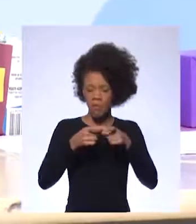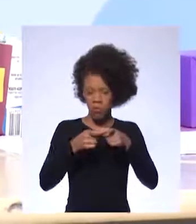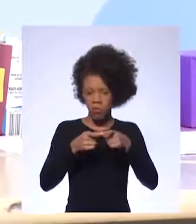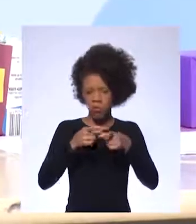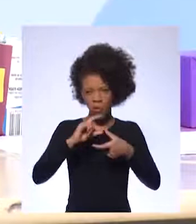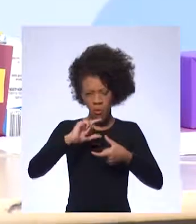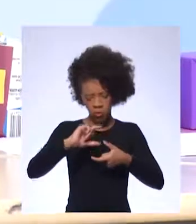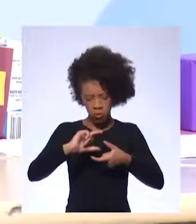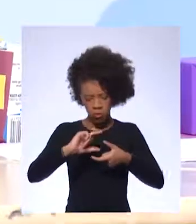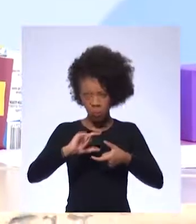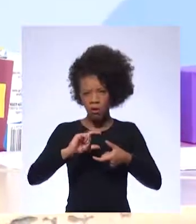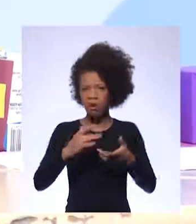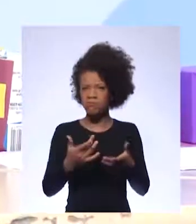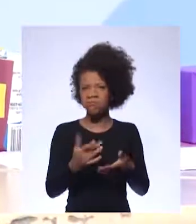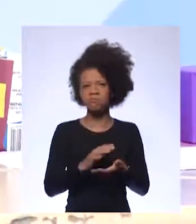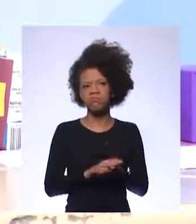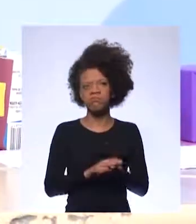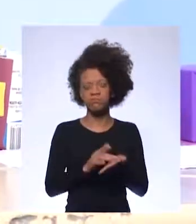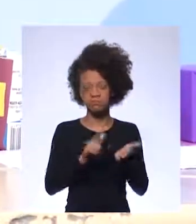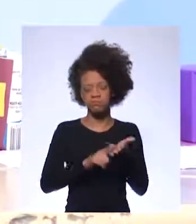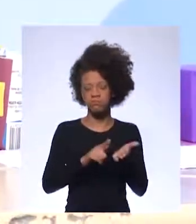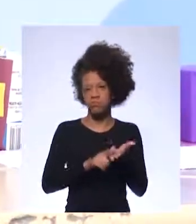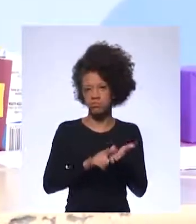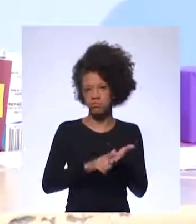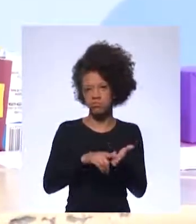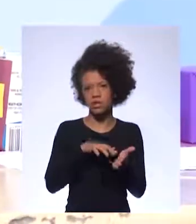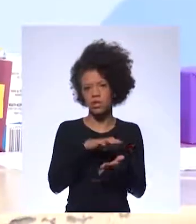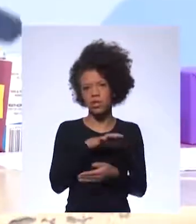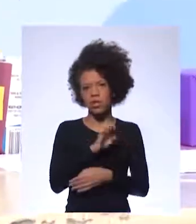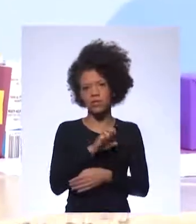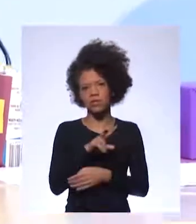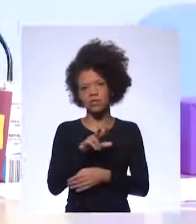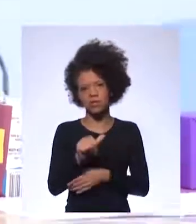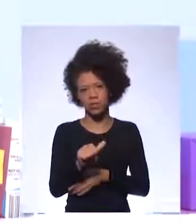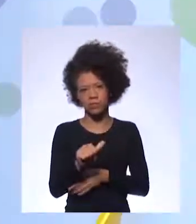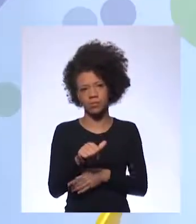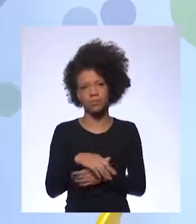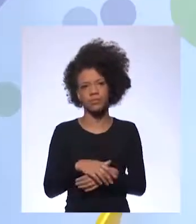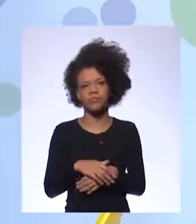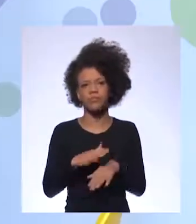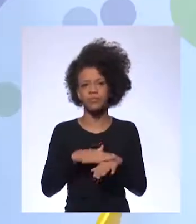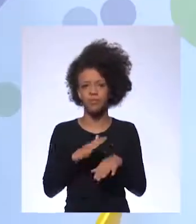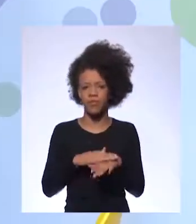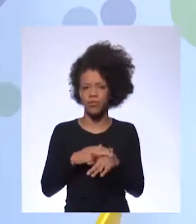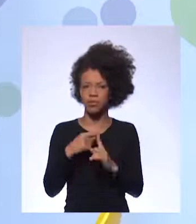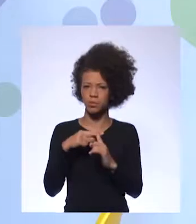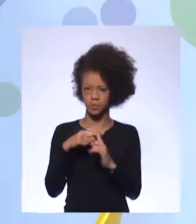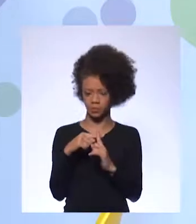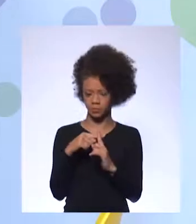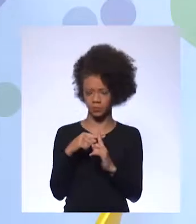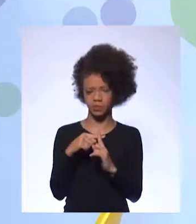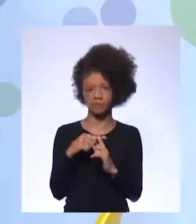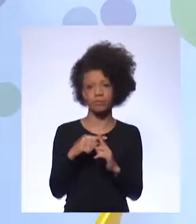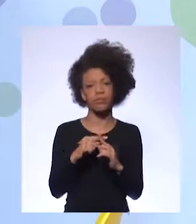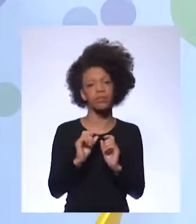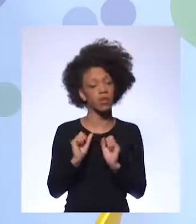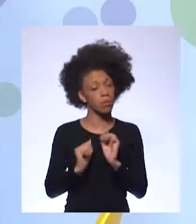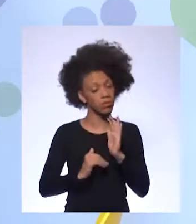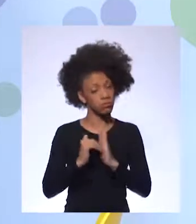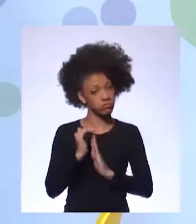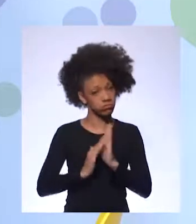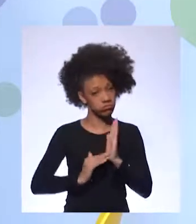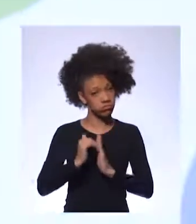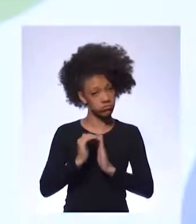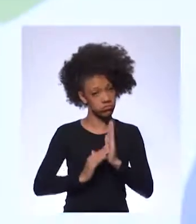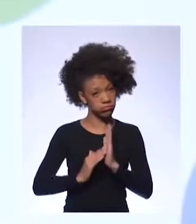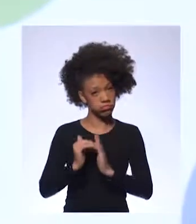isso aqui era um pedacinho de EVA esse a crusta Mas você faz com papel você pode pintar casinha se você